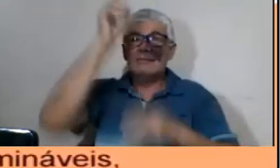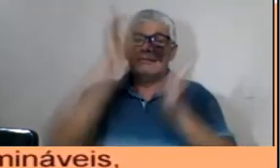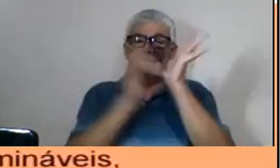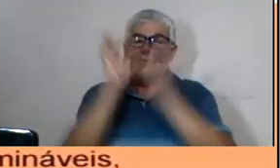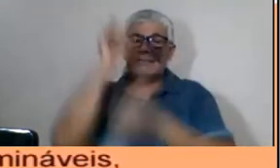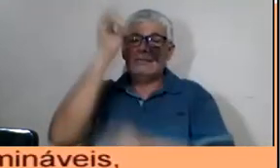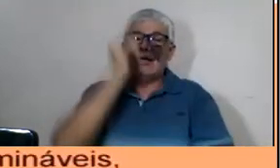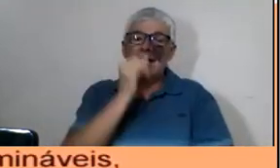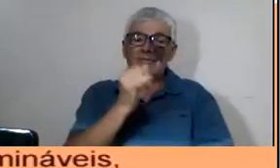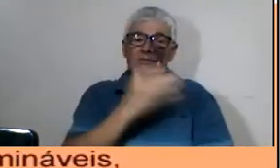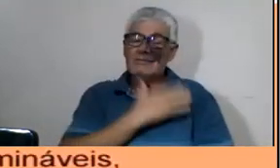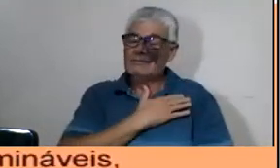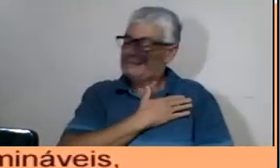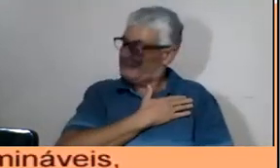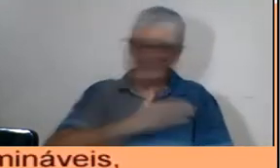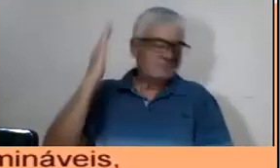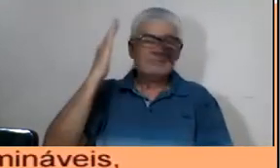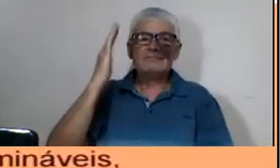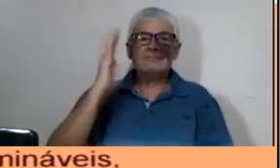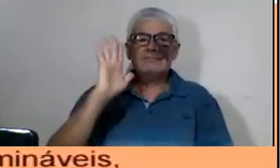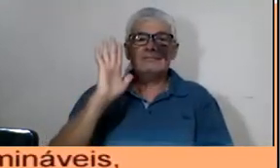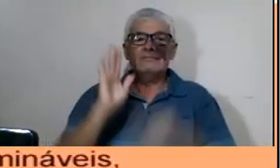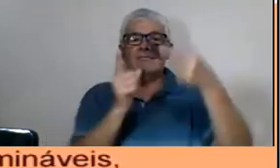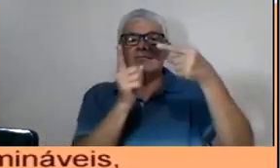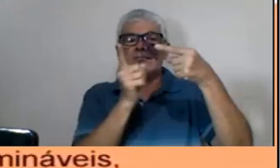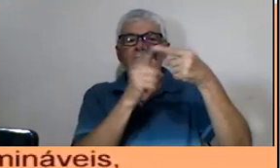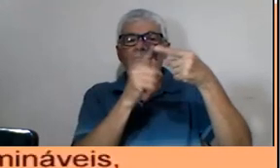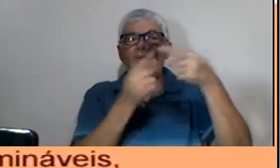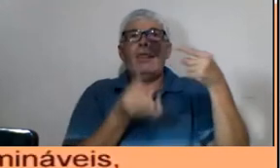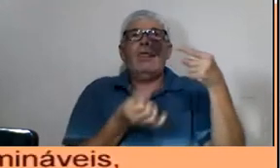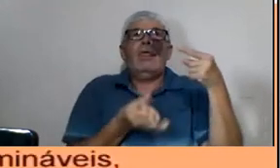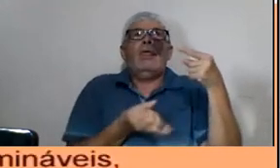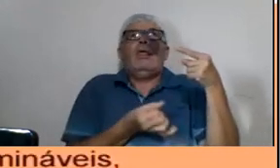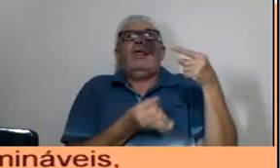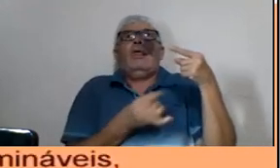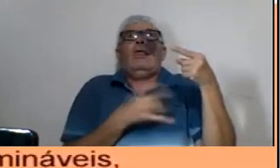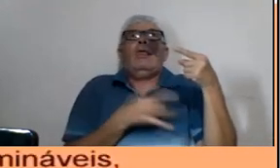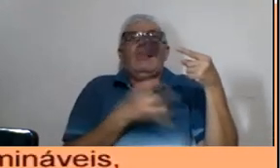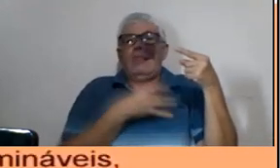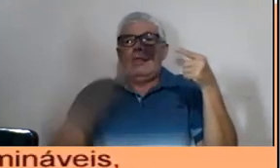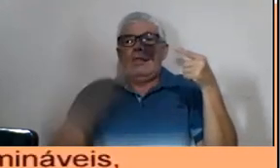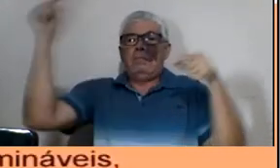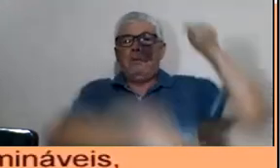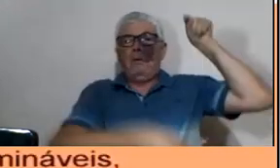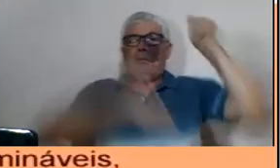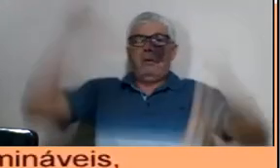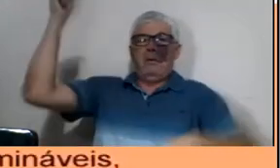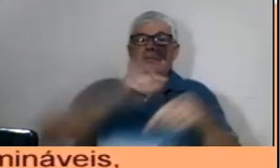ele assinou, em 538 a.C., ele assinou um decreto,